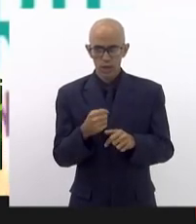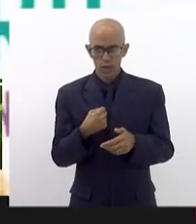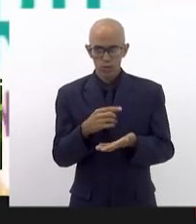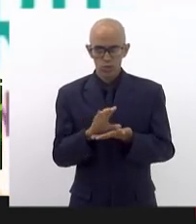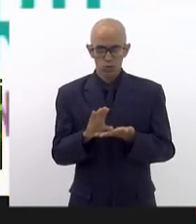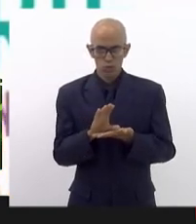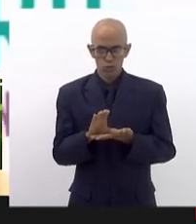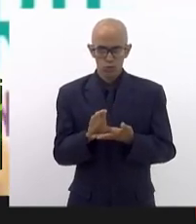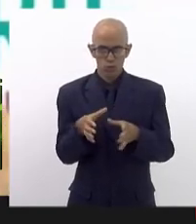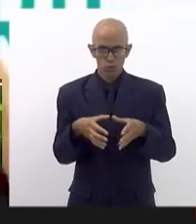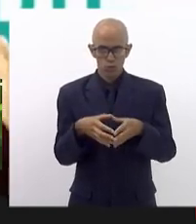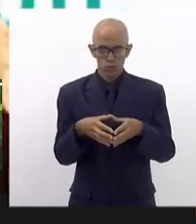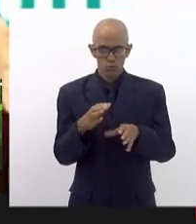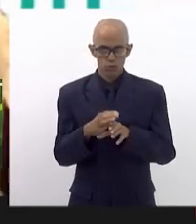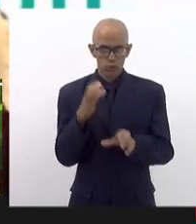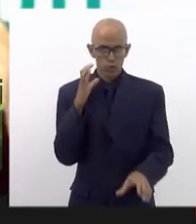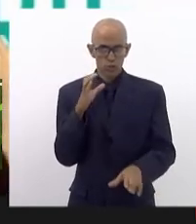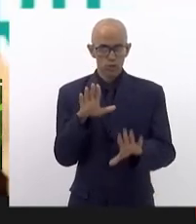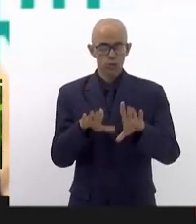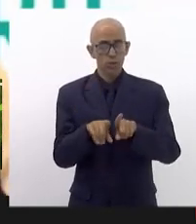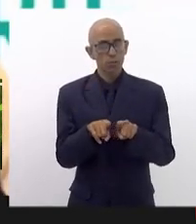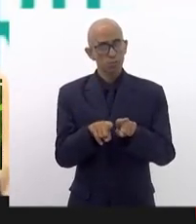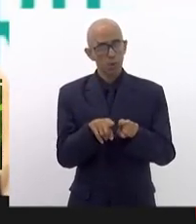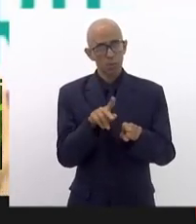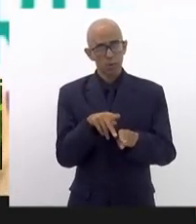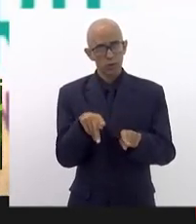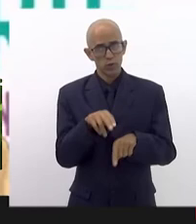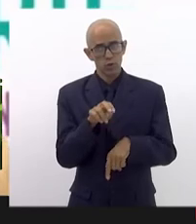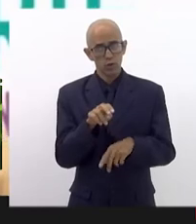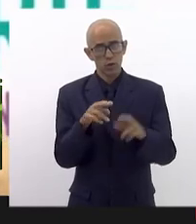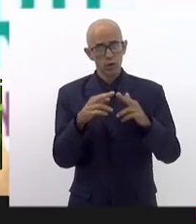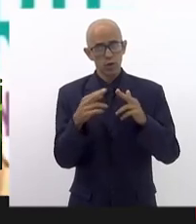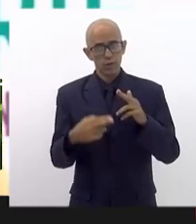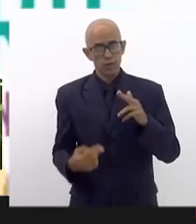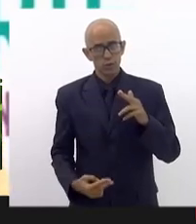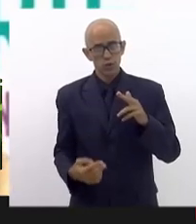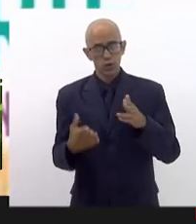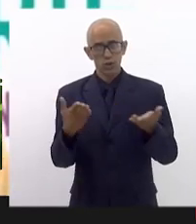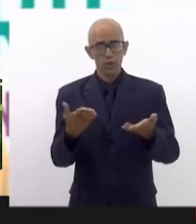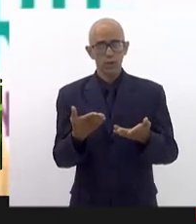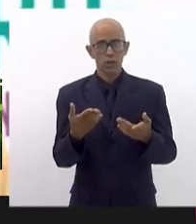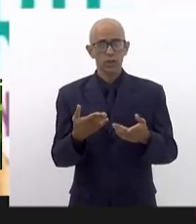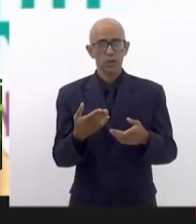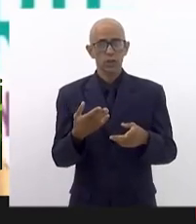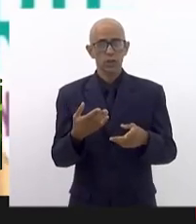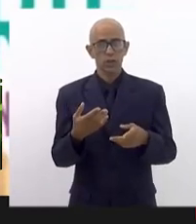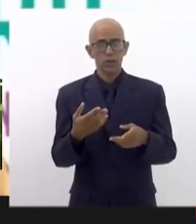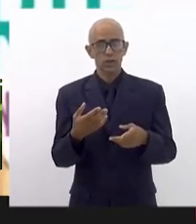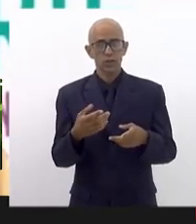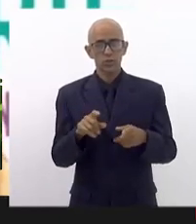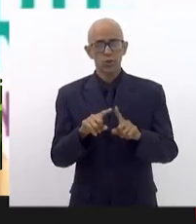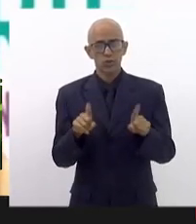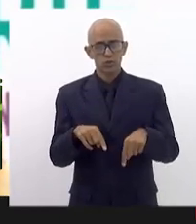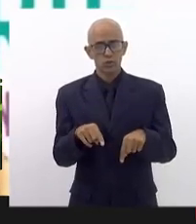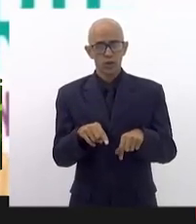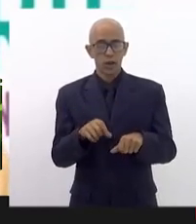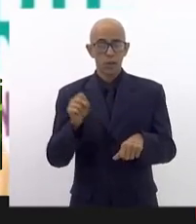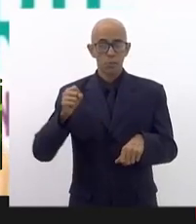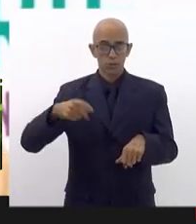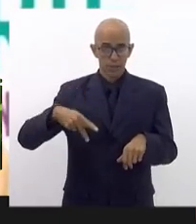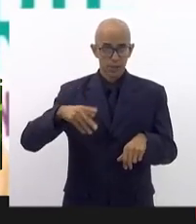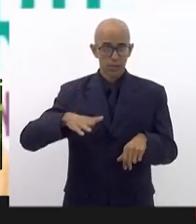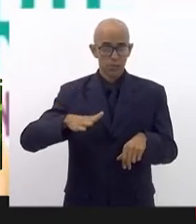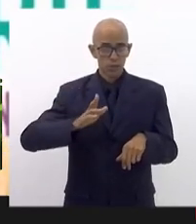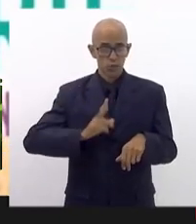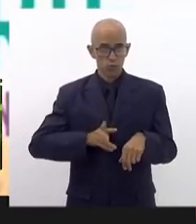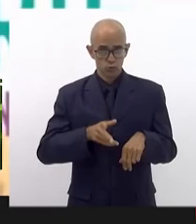Engenharia, eu sou professora da UFRJ, no momento professora do quadro, eu já estou aposentada, mas continuo na